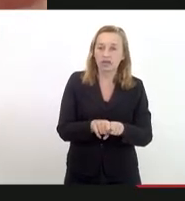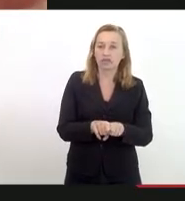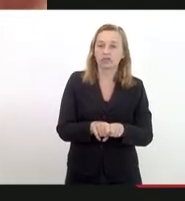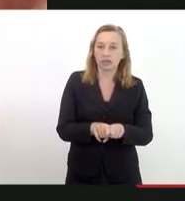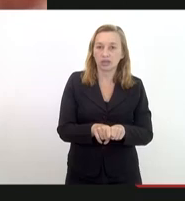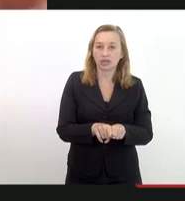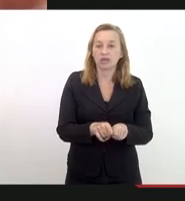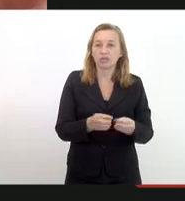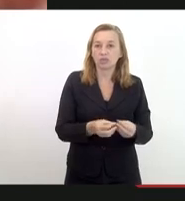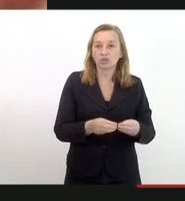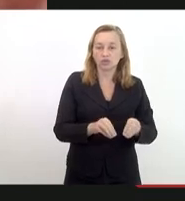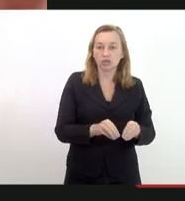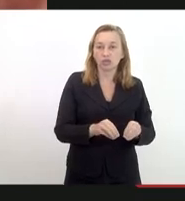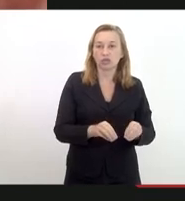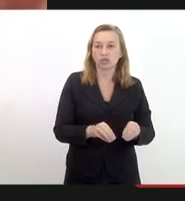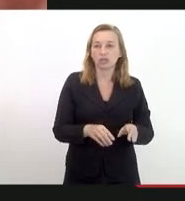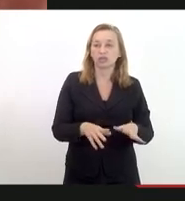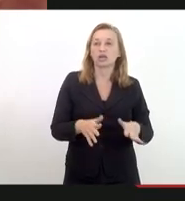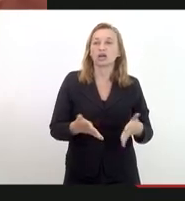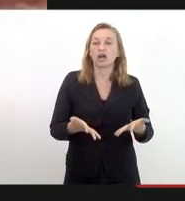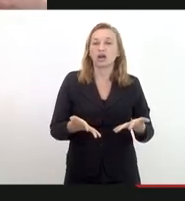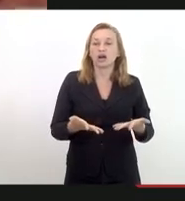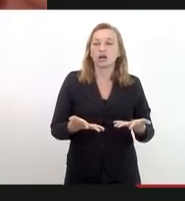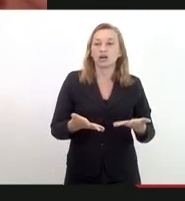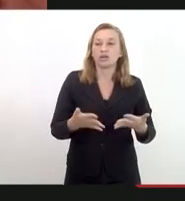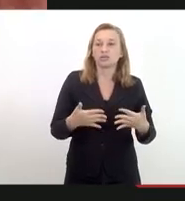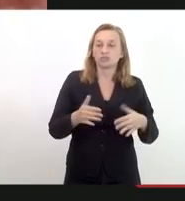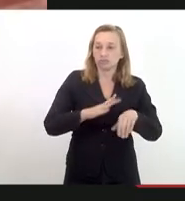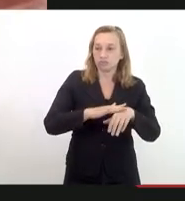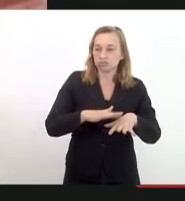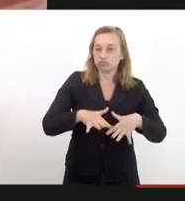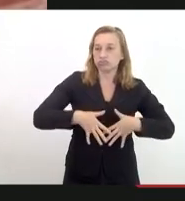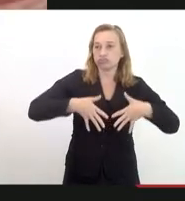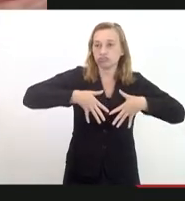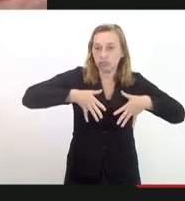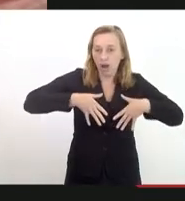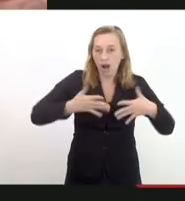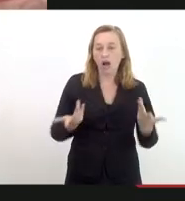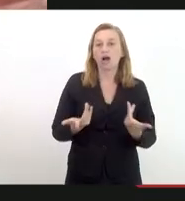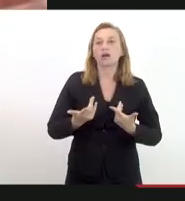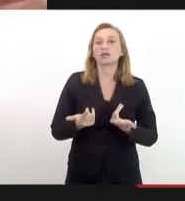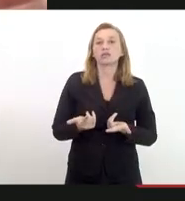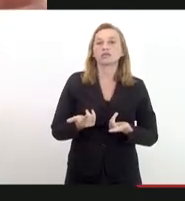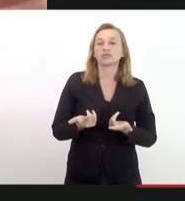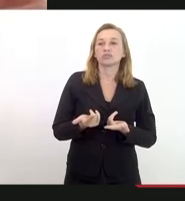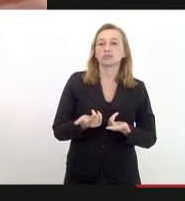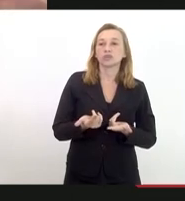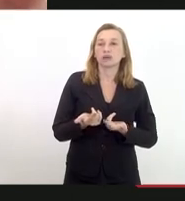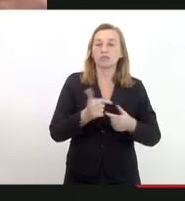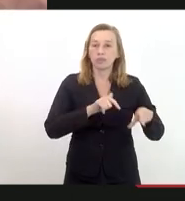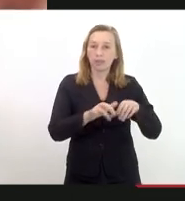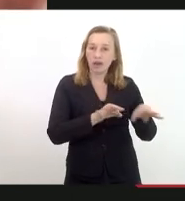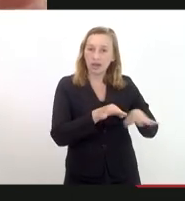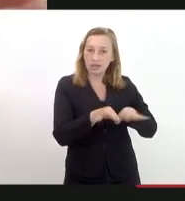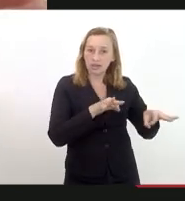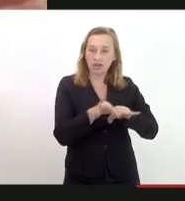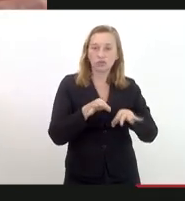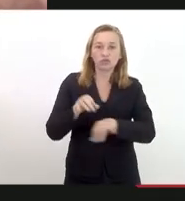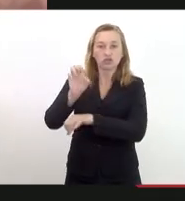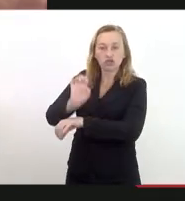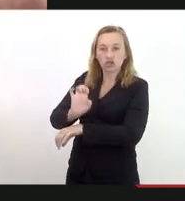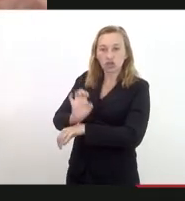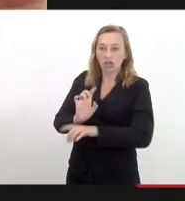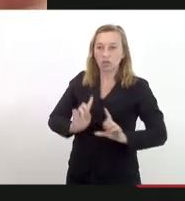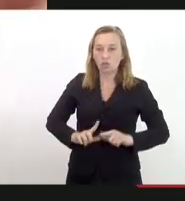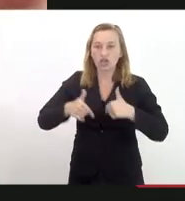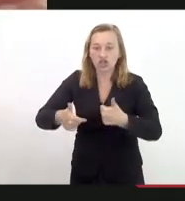cabe uma ação de Estado para poder dar conta desse cenário e cabe uma ação muito contundente